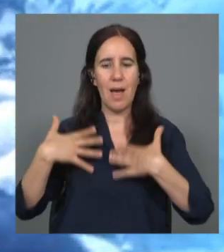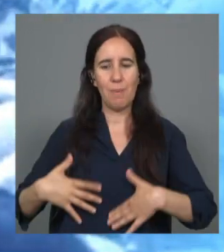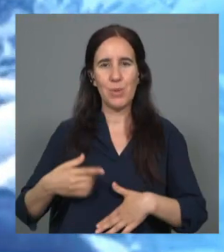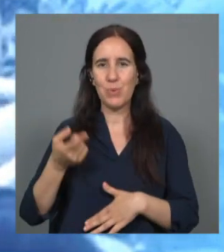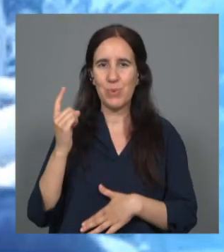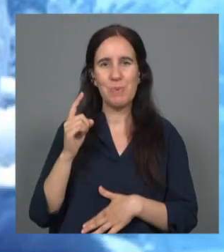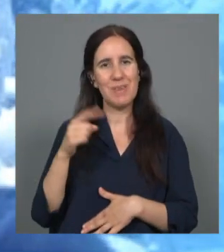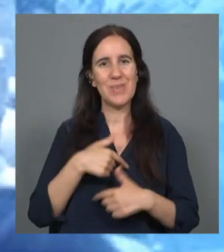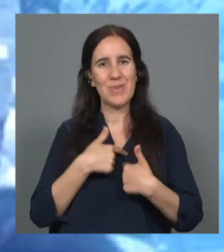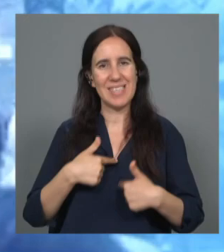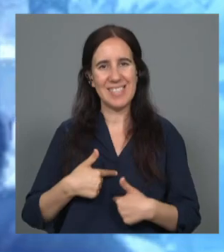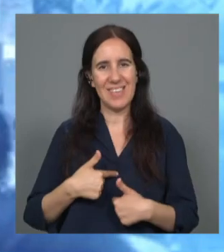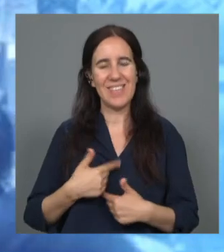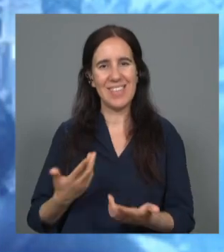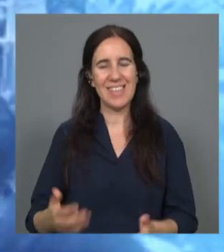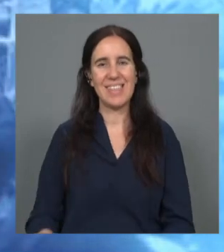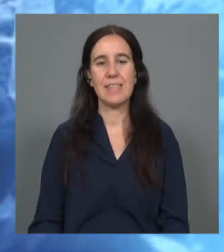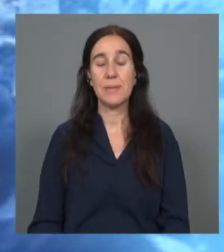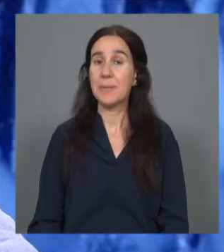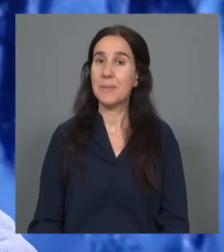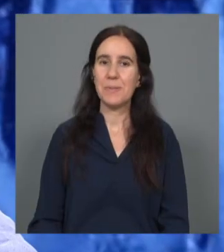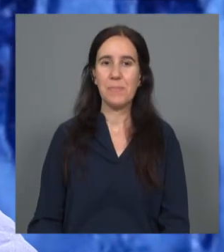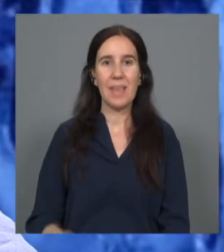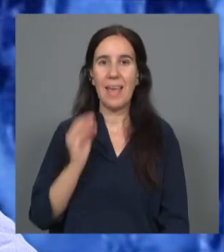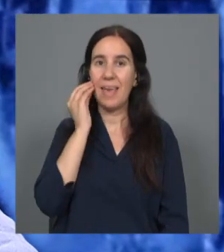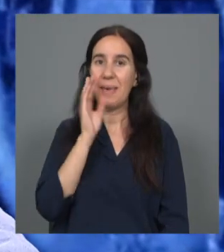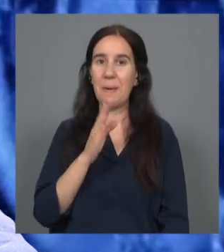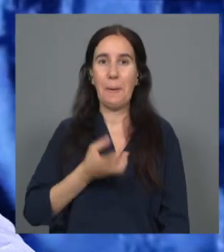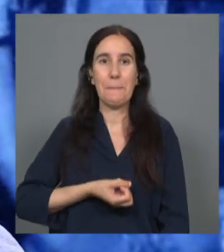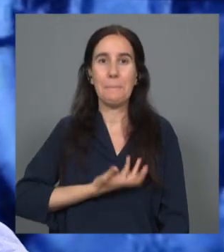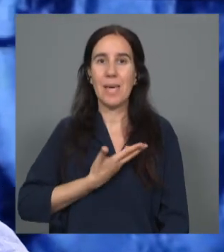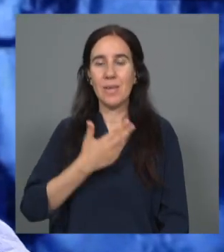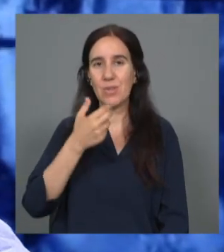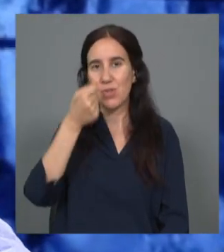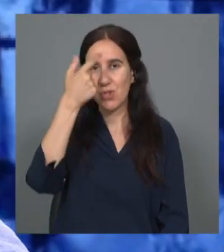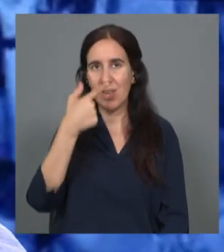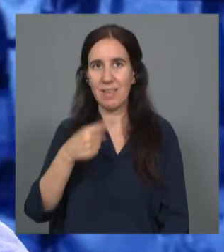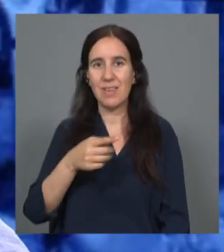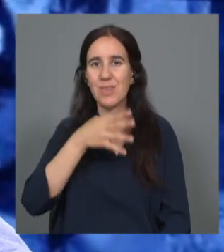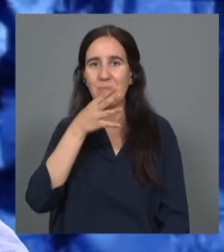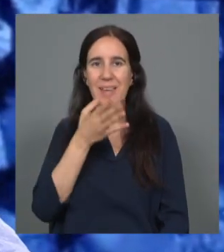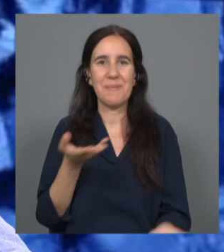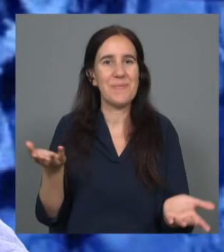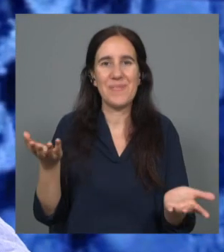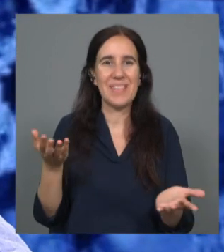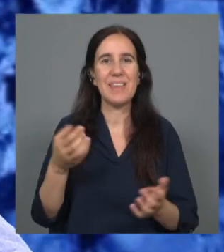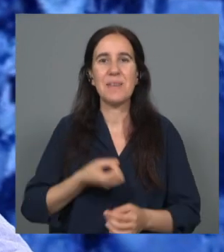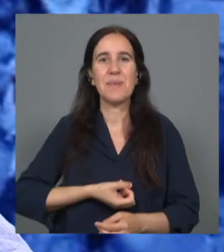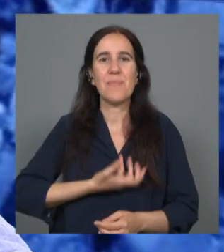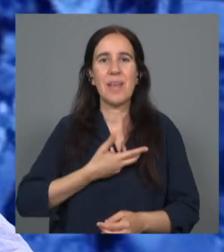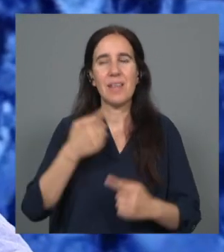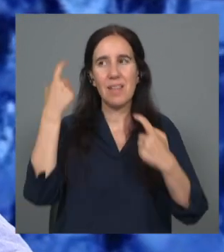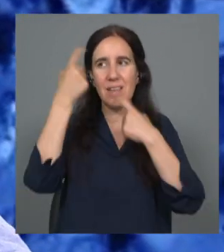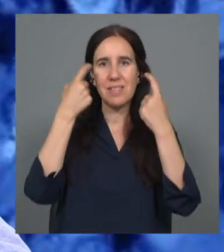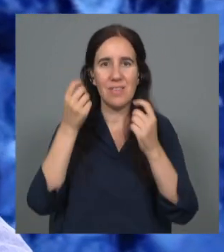coração. É assim, as paixões têm uma história, não se explicam propriamente, não é? As paixões não são